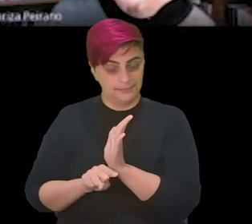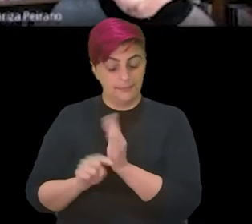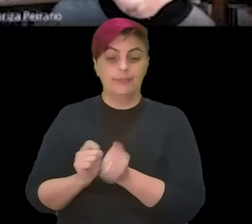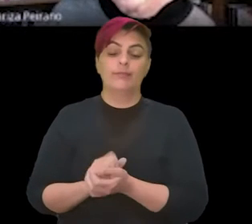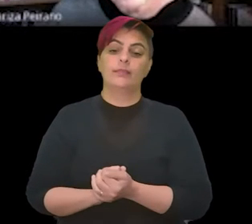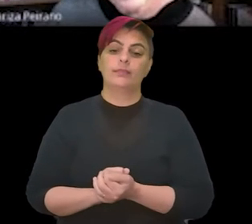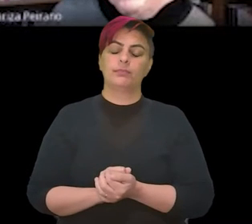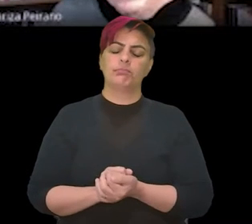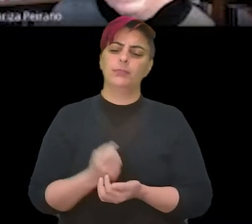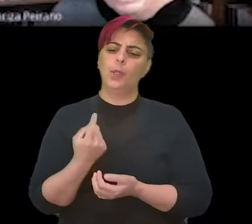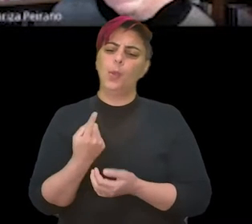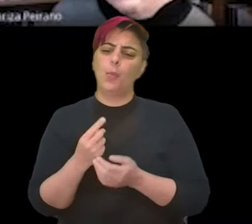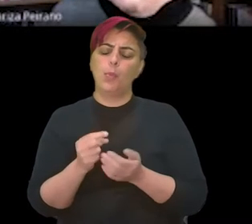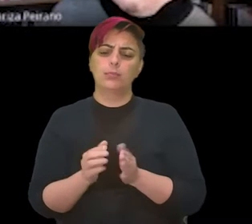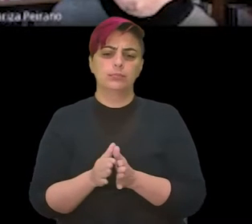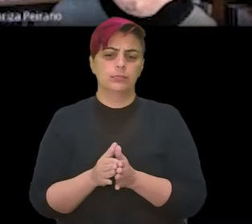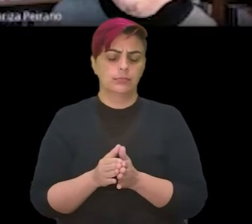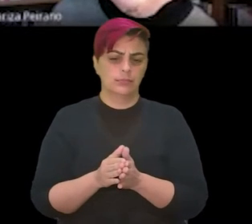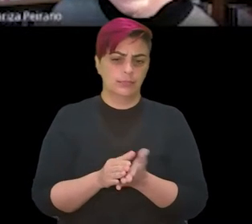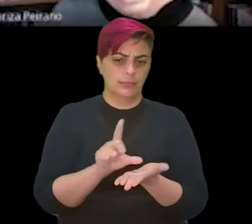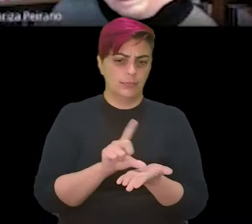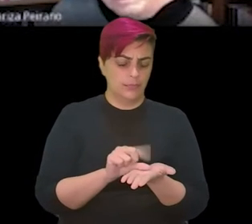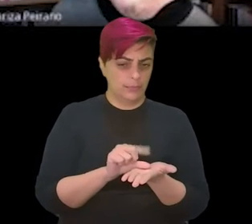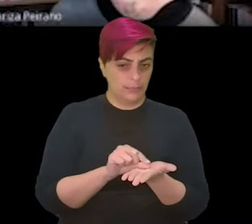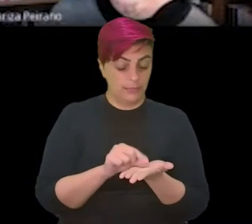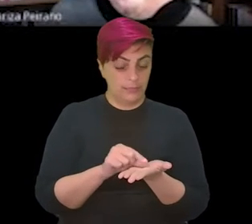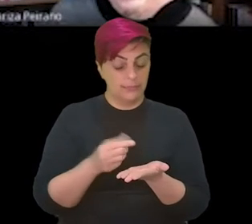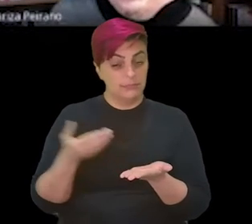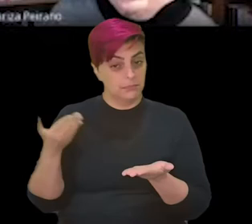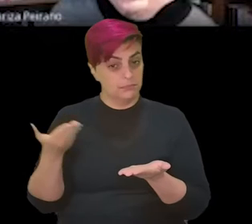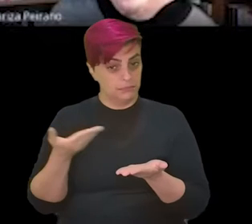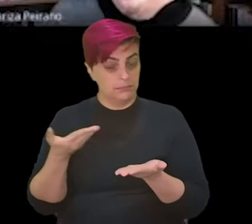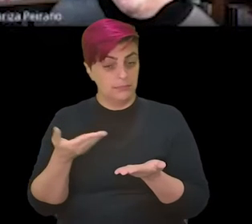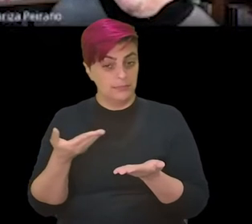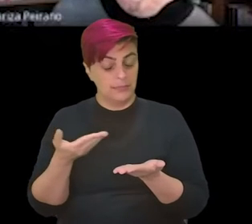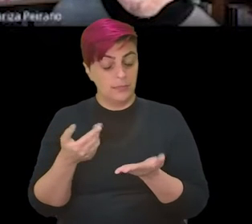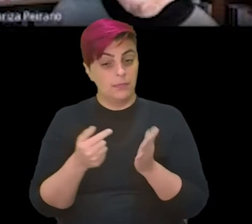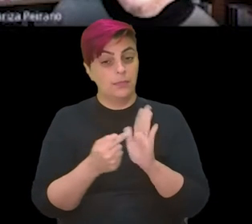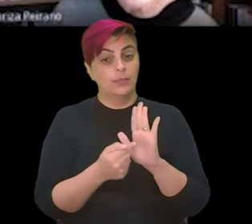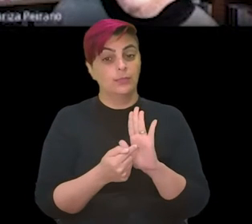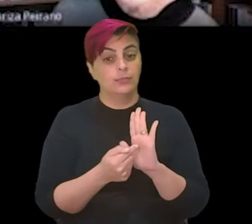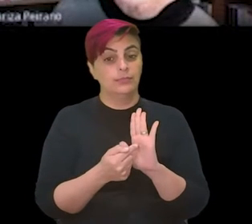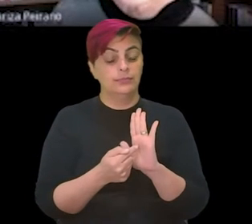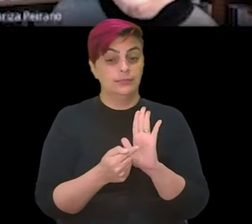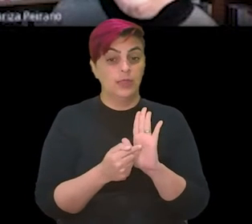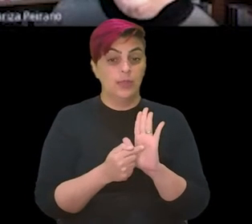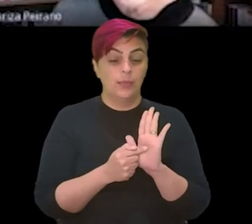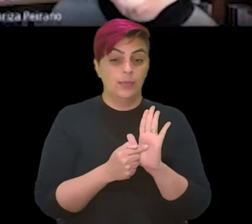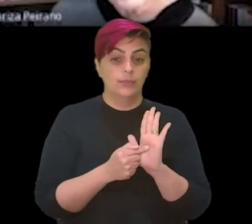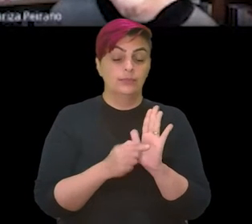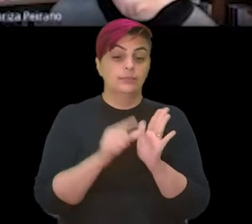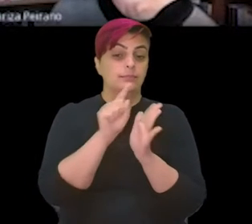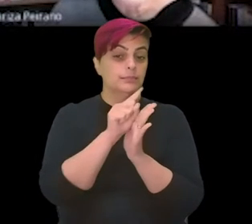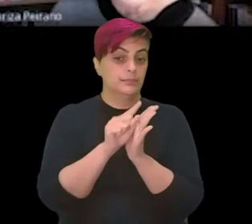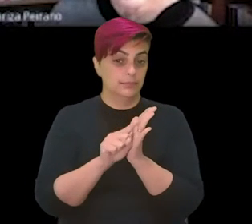Uma publicação recente, Etnógrafos Antes de Malinowski, apresentou um estudo